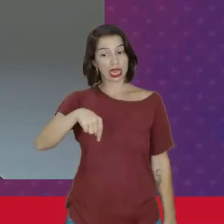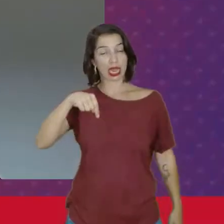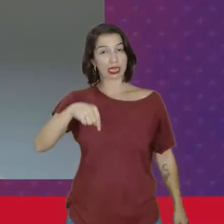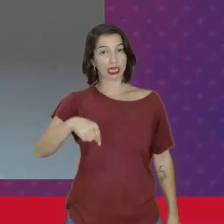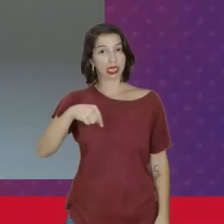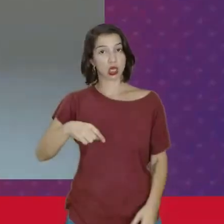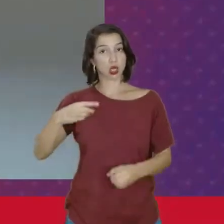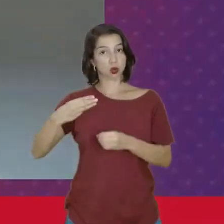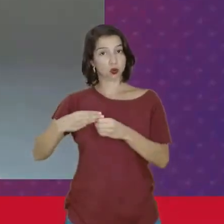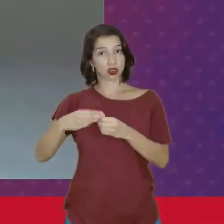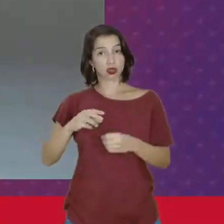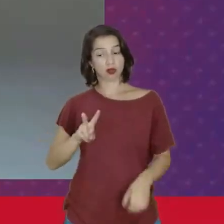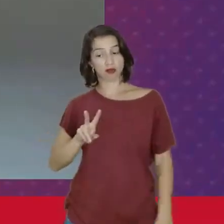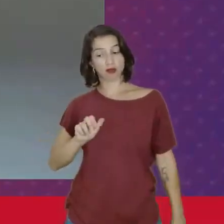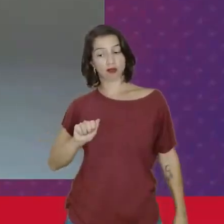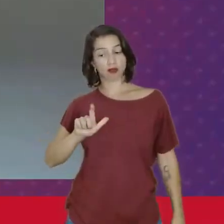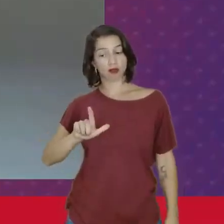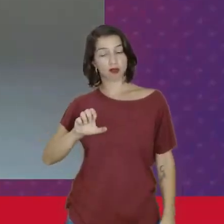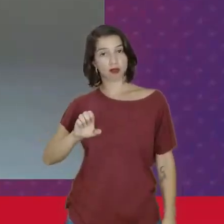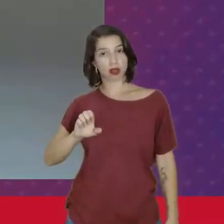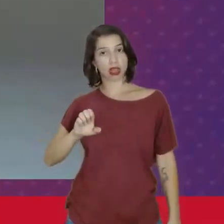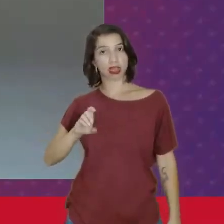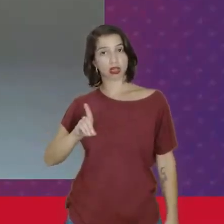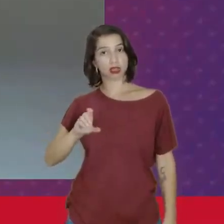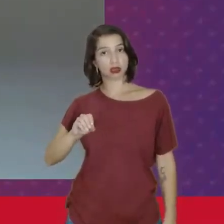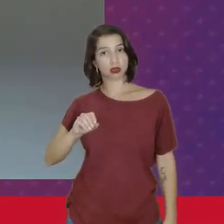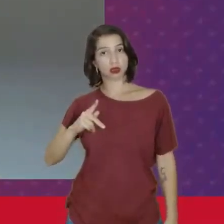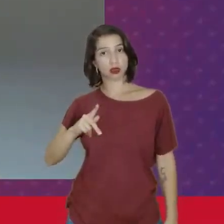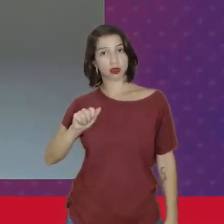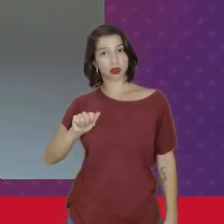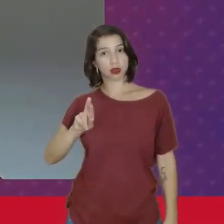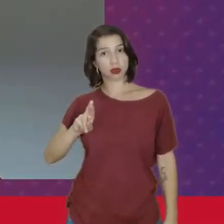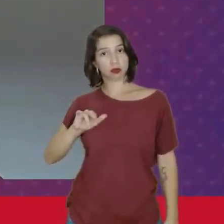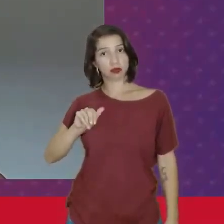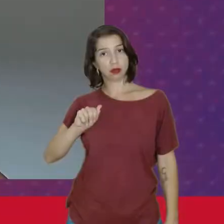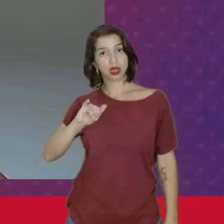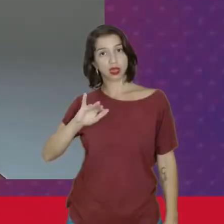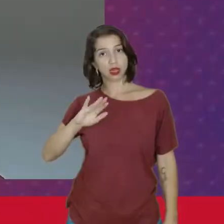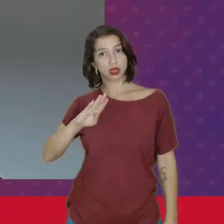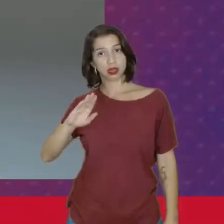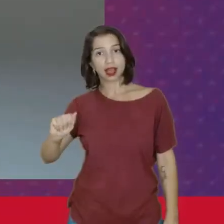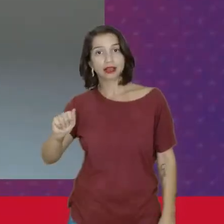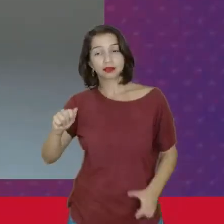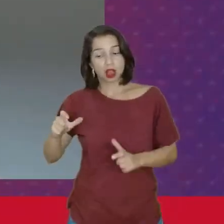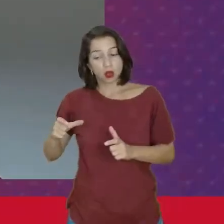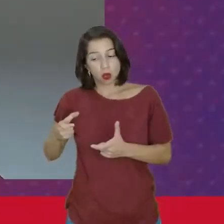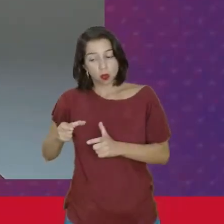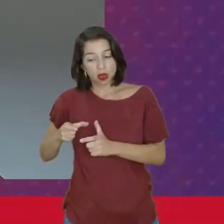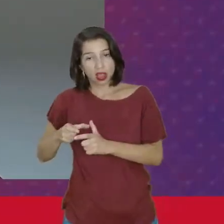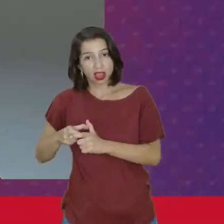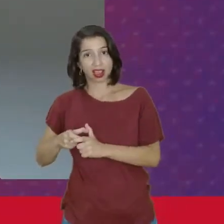E as escolas, consequentemente, também. Então, tinha que pegar um pouquinho de aula em cada escola, ou seja,